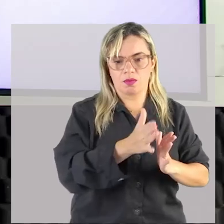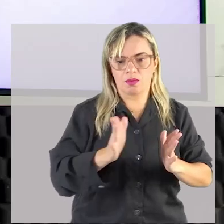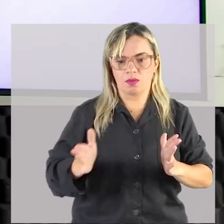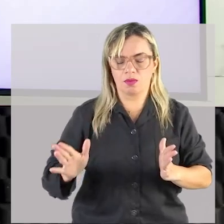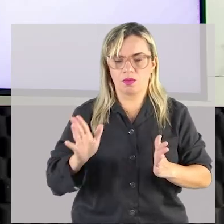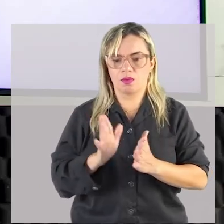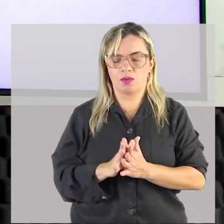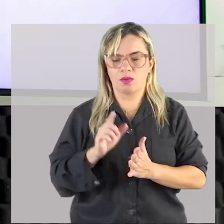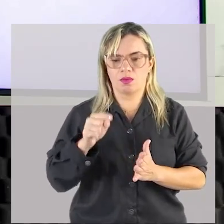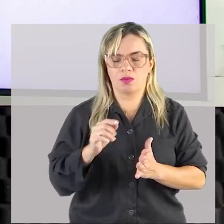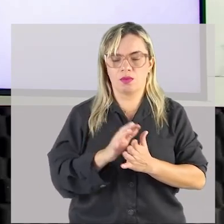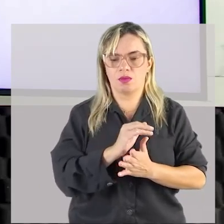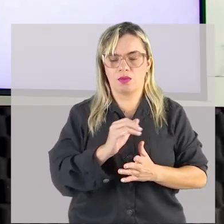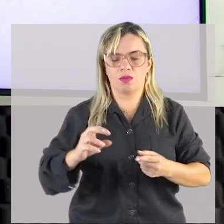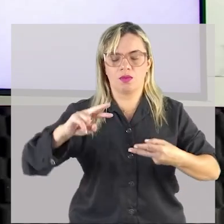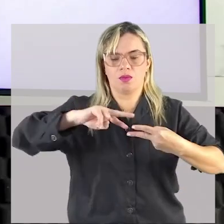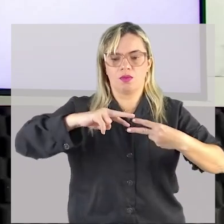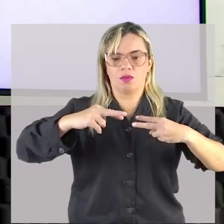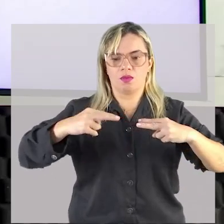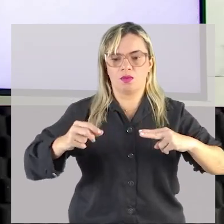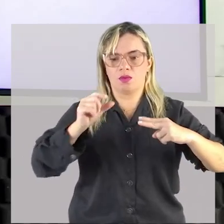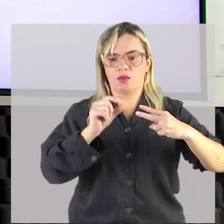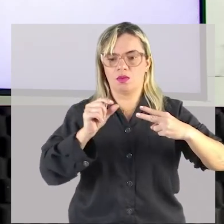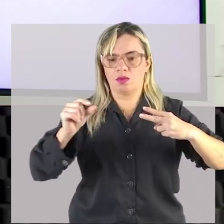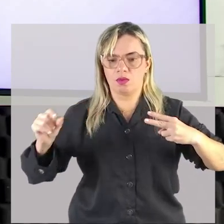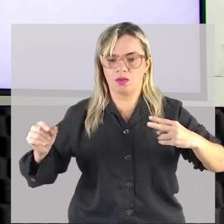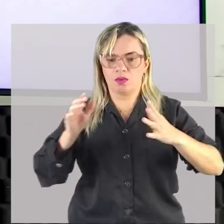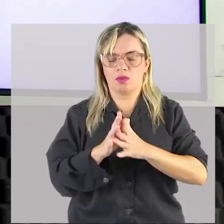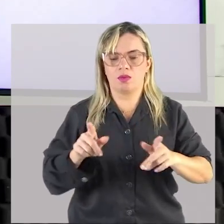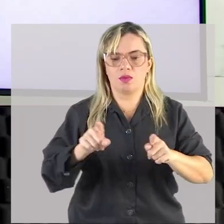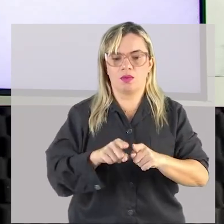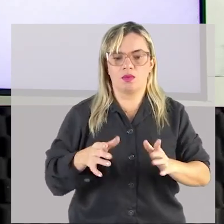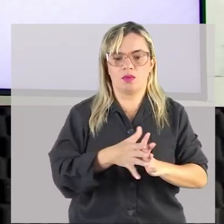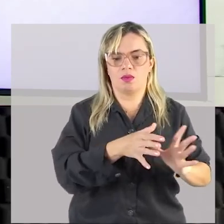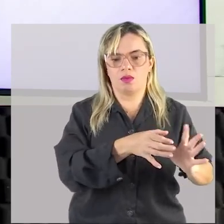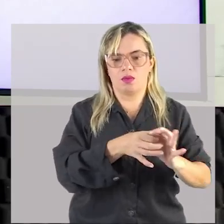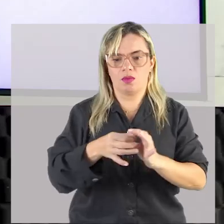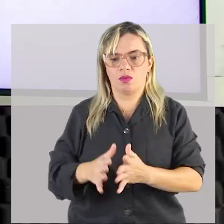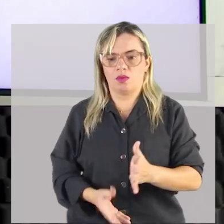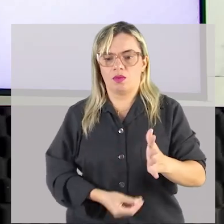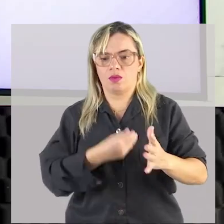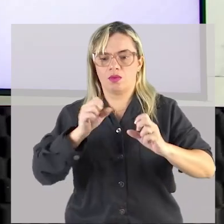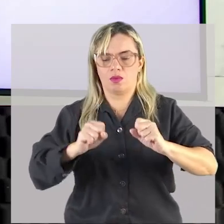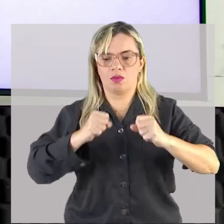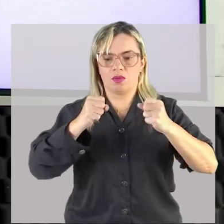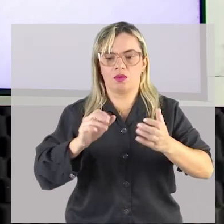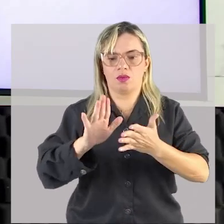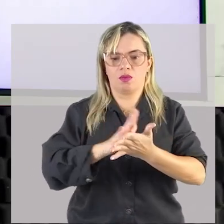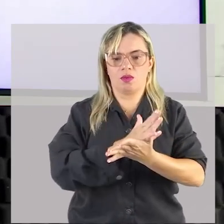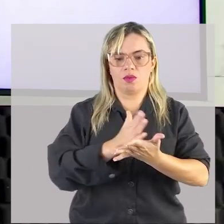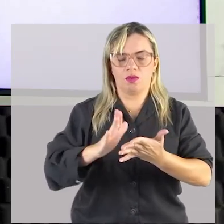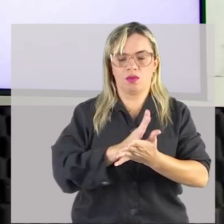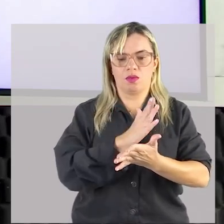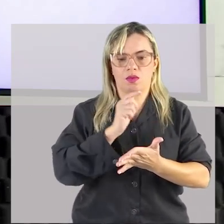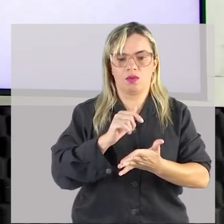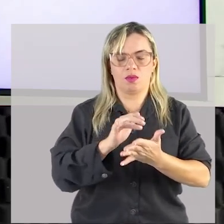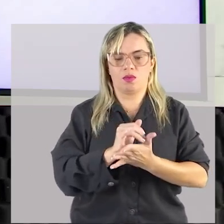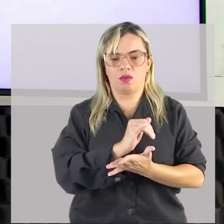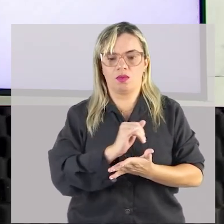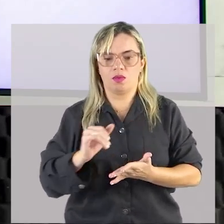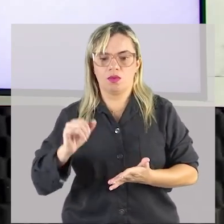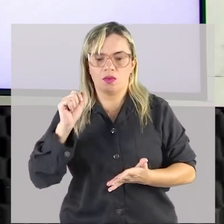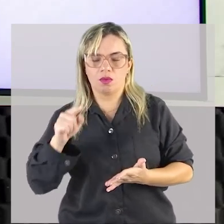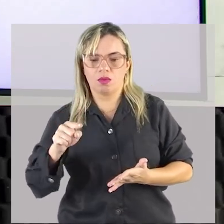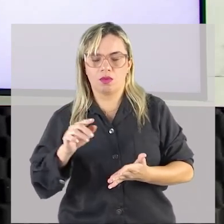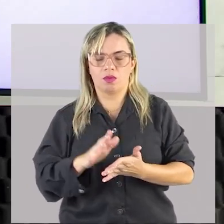genes. Além disso, o ambiente também pode fazer com que algumas dessas instruções